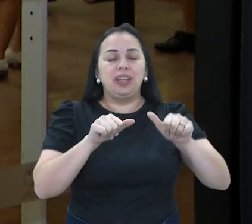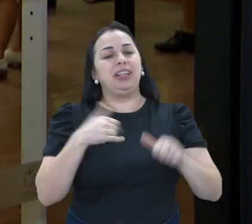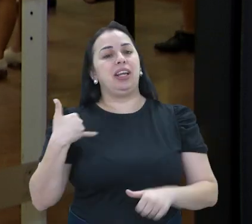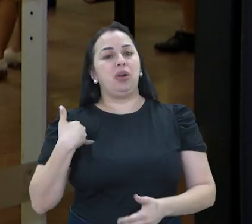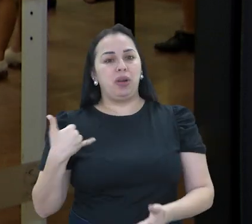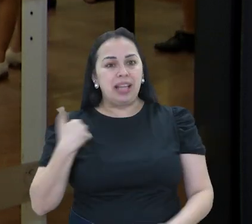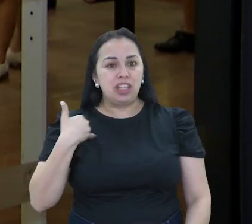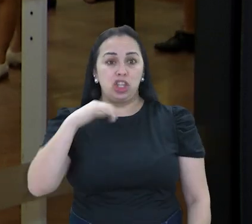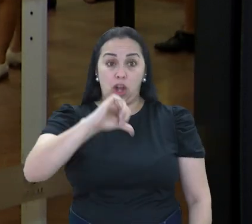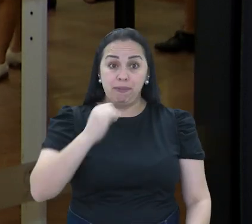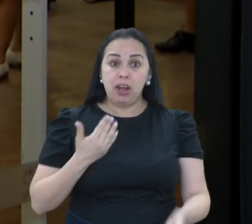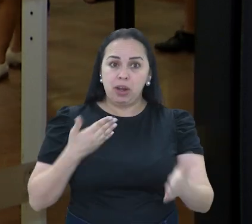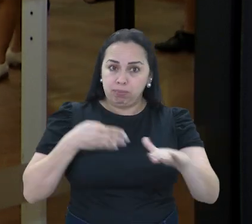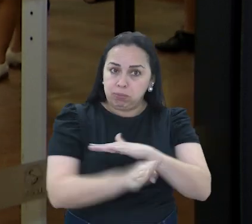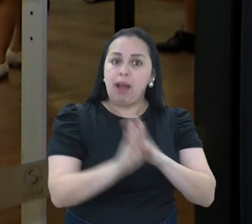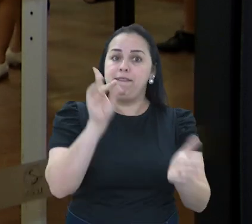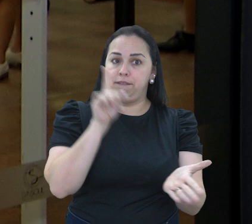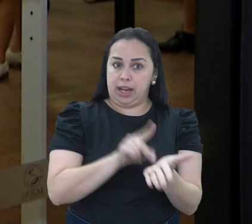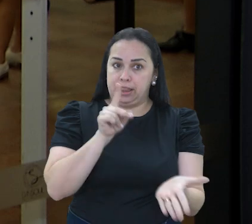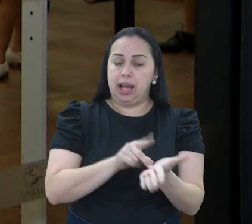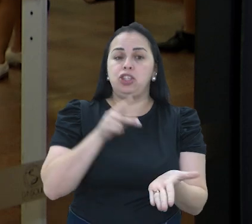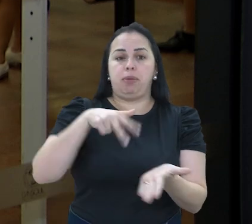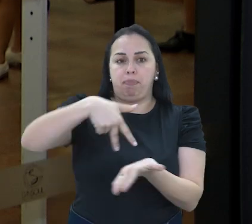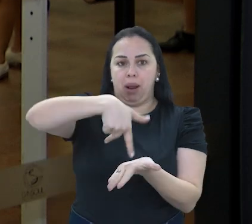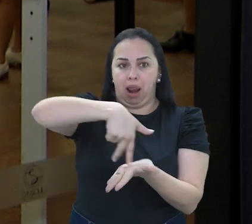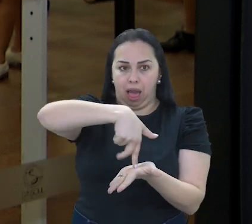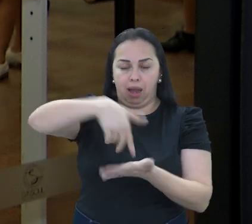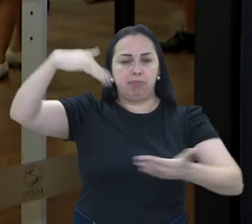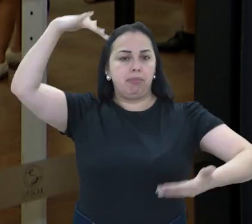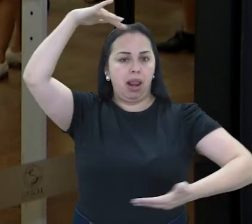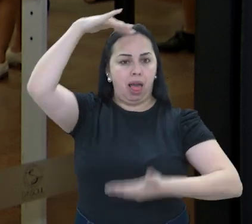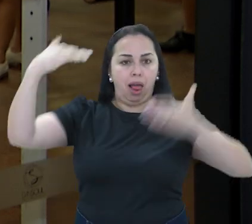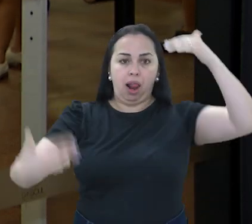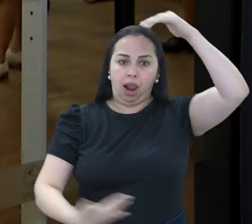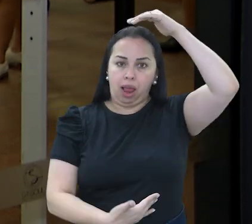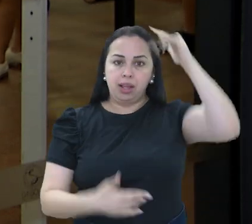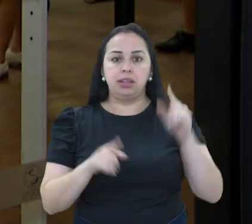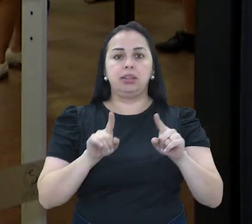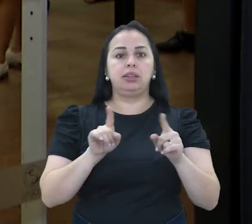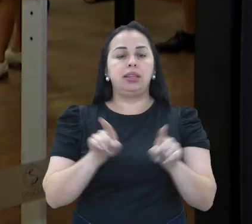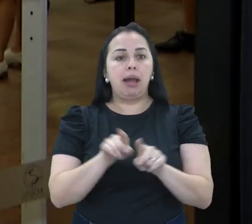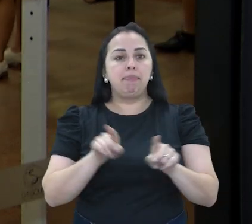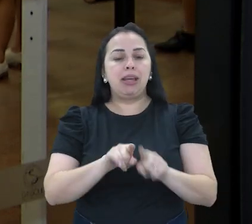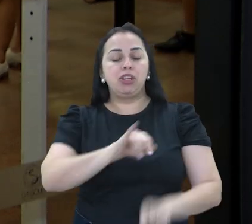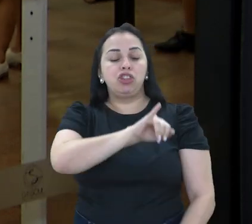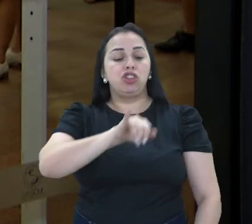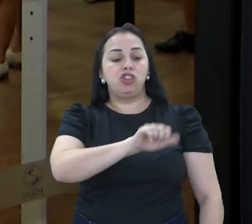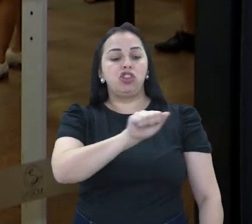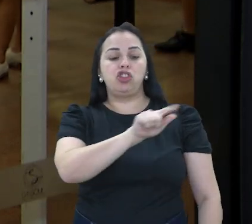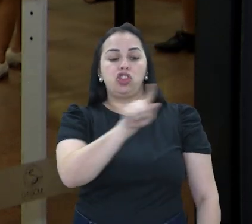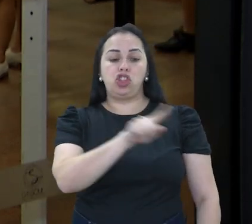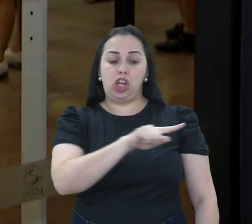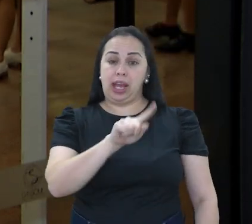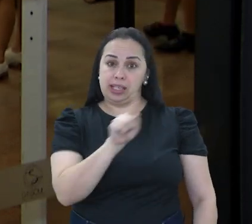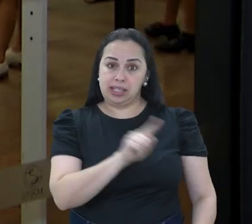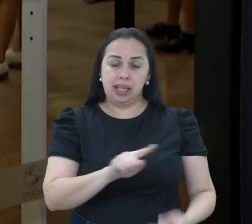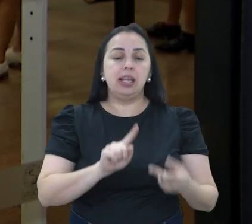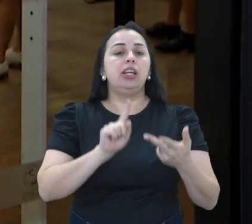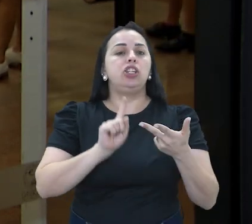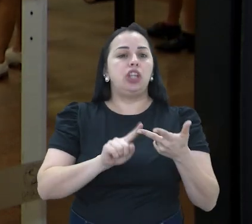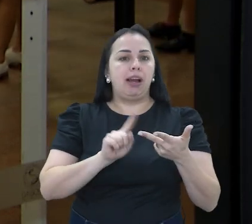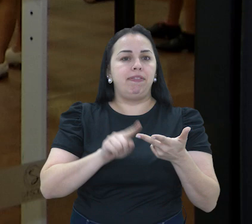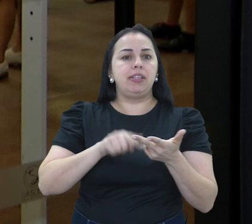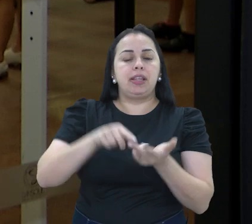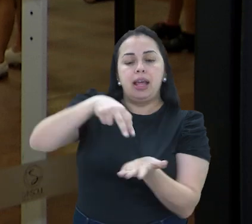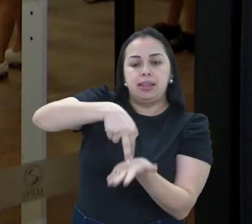com 9 anos, eu entrei mesmo para fazer balé, eu comecei fazendo balé. E eu também comecei fazendo jazz depois de um tempo. Já fiz também